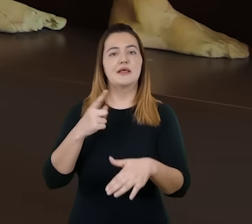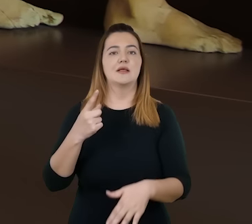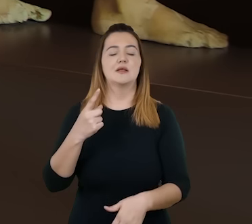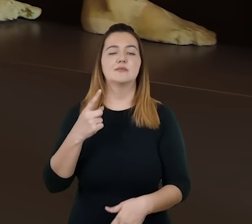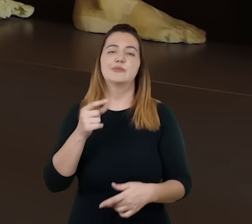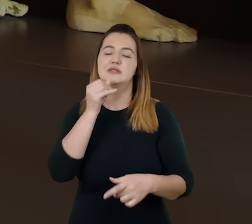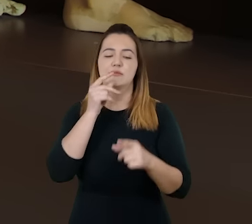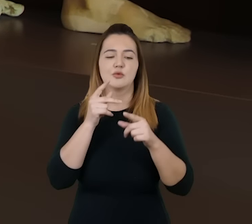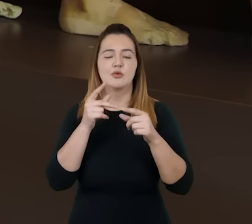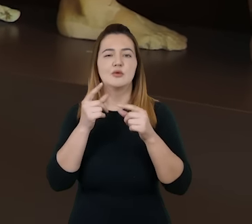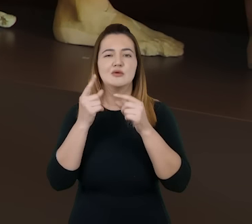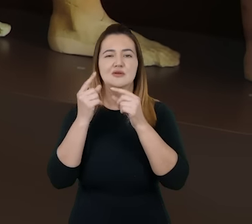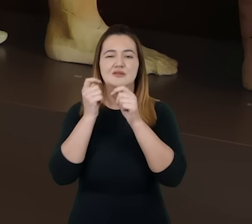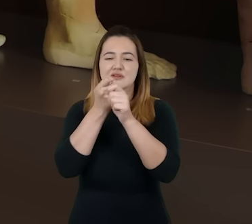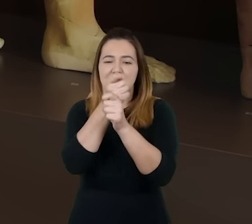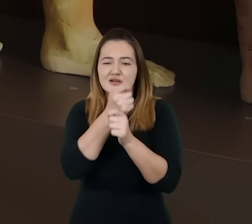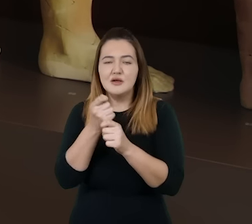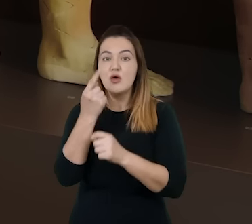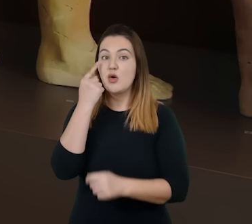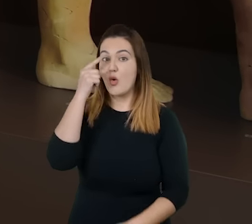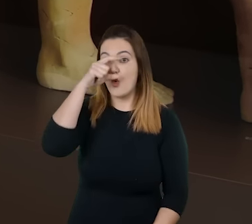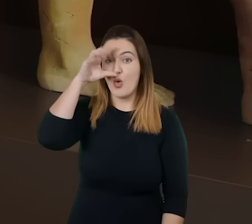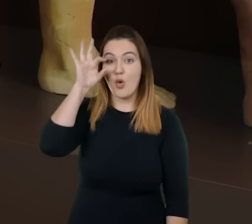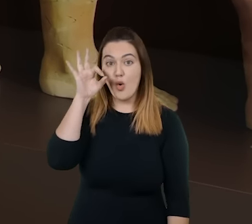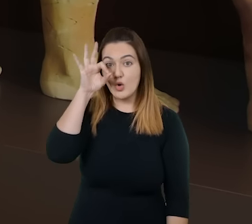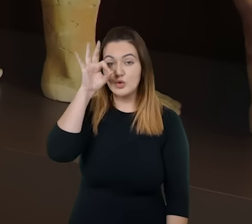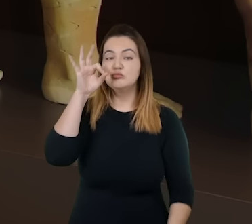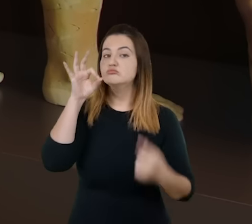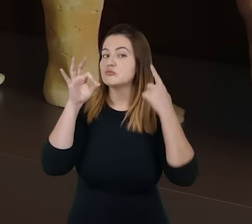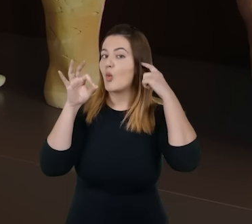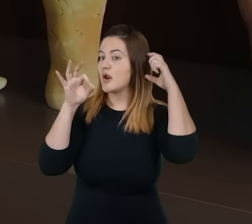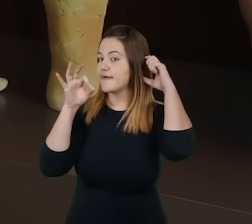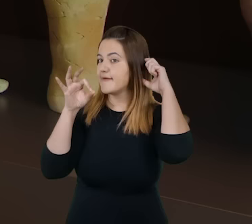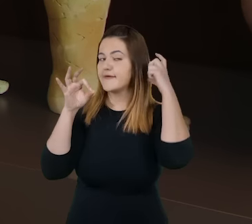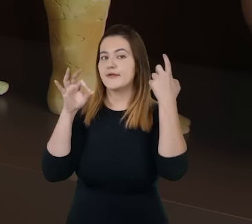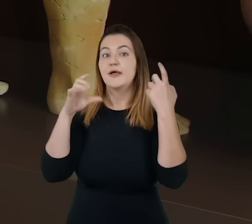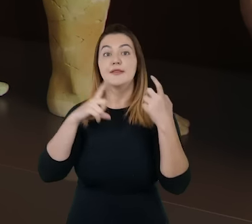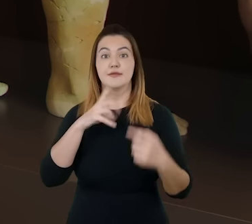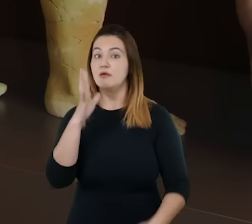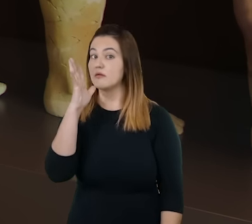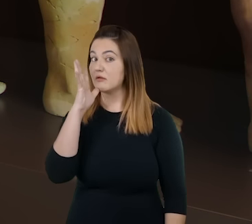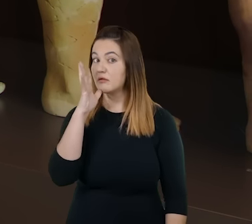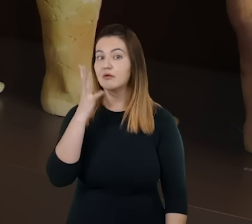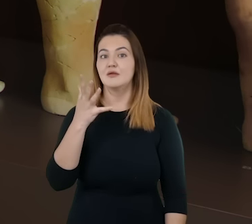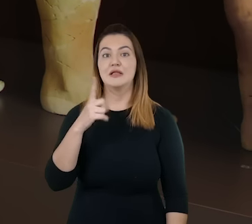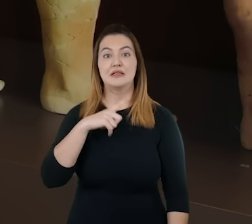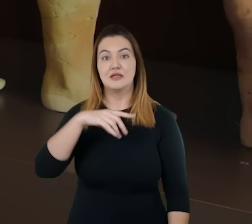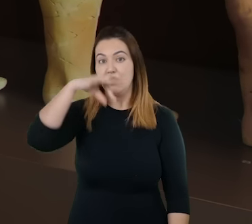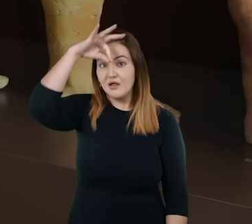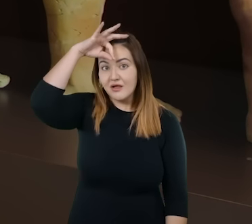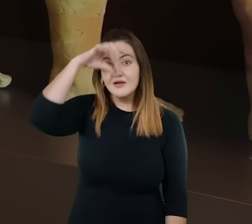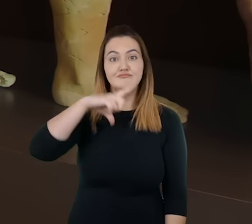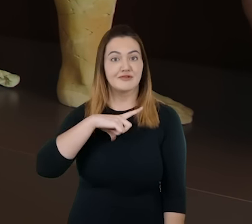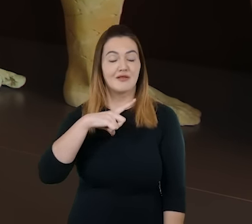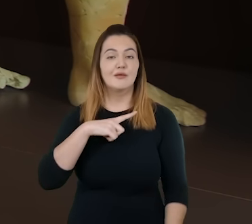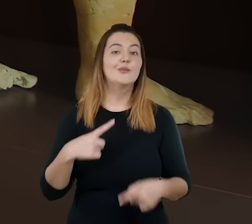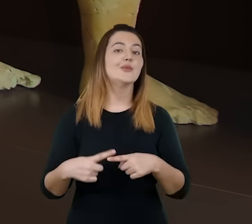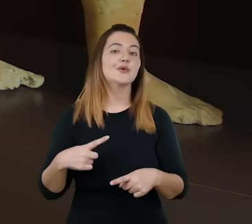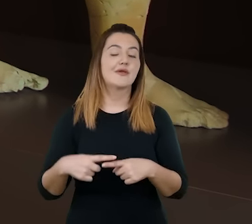você tem pedaços imitando o olho, a orelha, até órgãos genitais. Por que